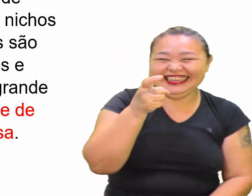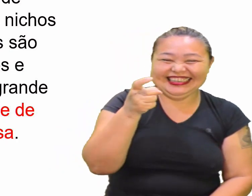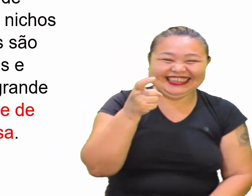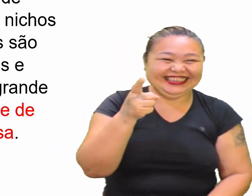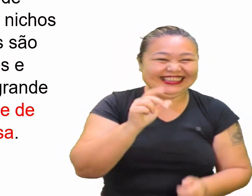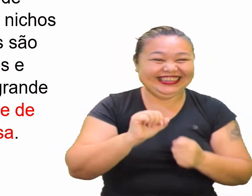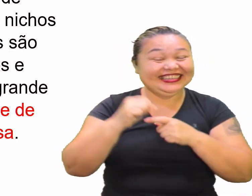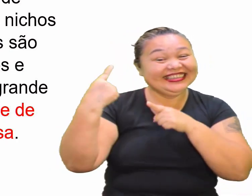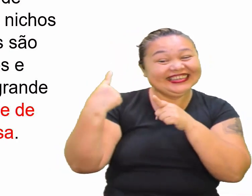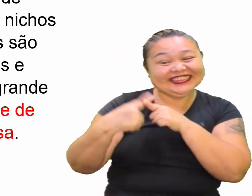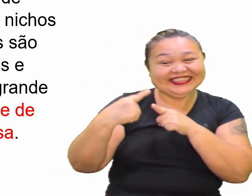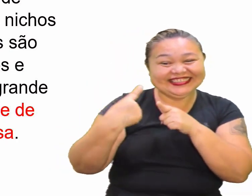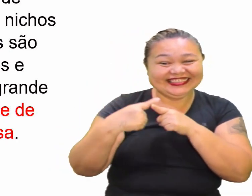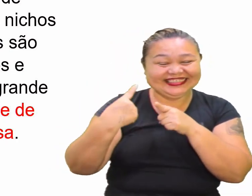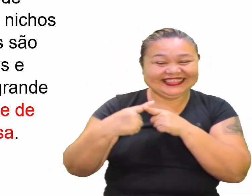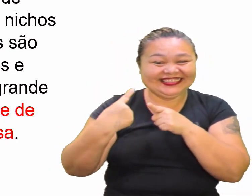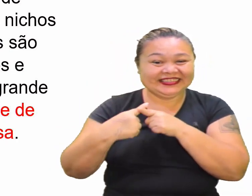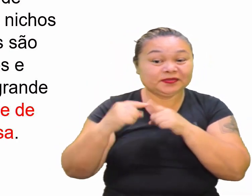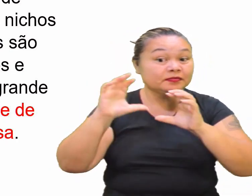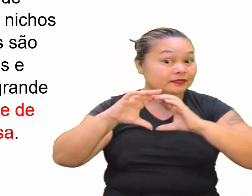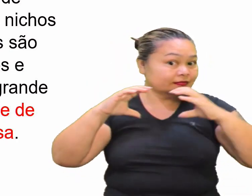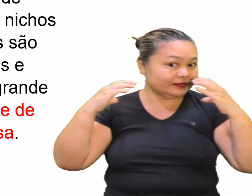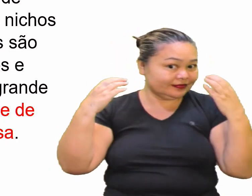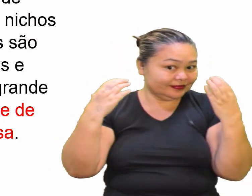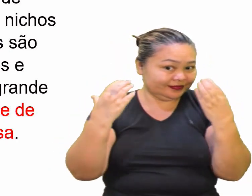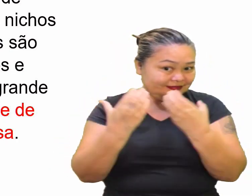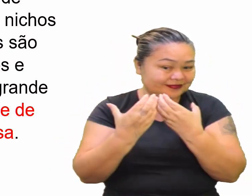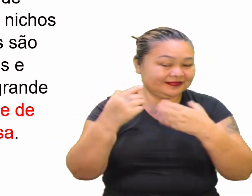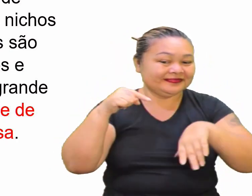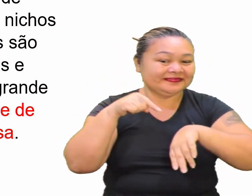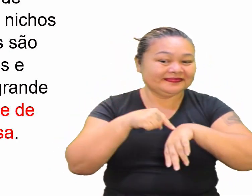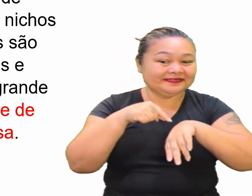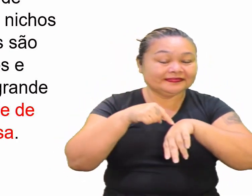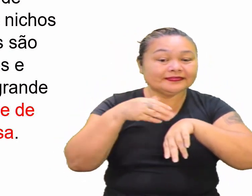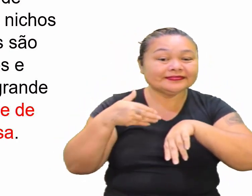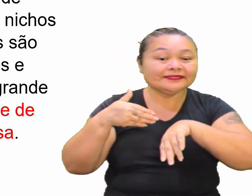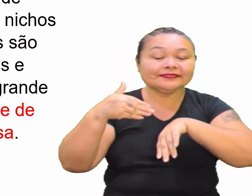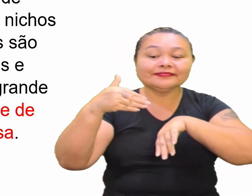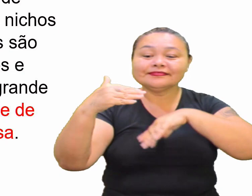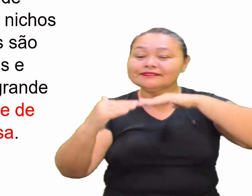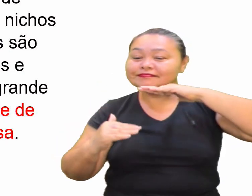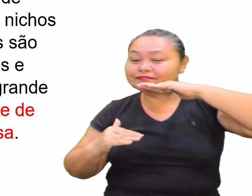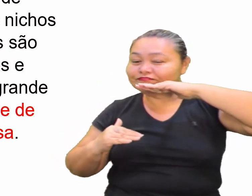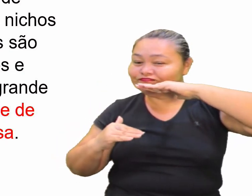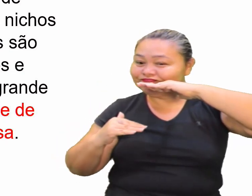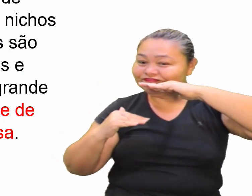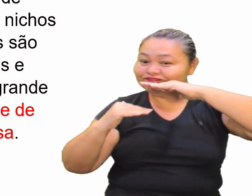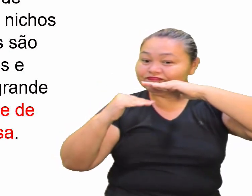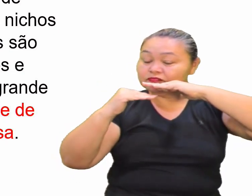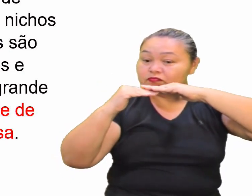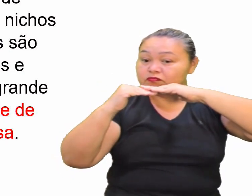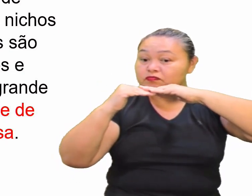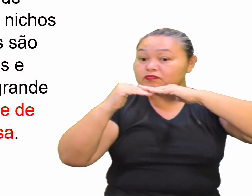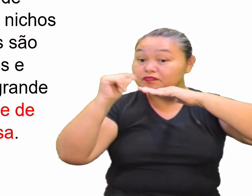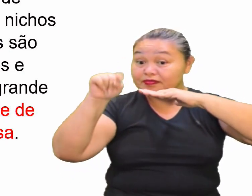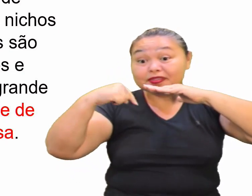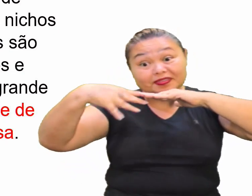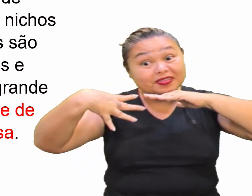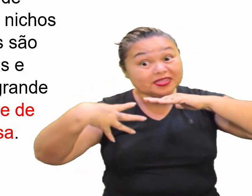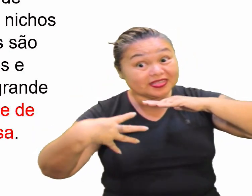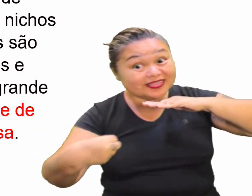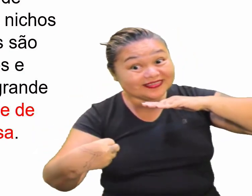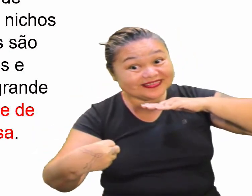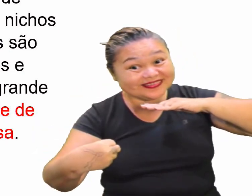também. Por quê? Olha só. A comunidade, nesse momento, ela vai atingir um elevado número de espécies. Meus filhos. Olha